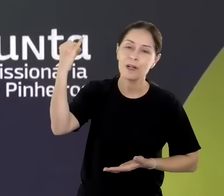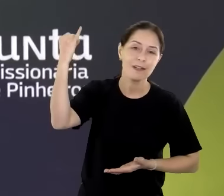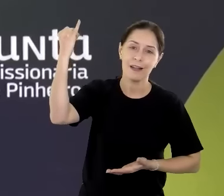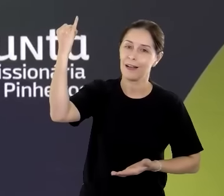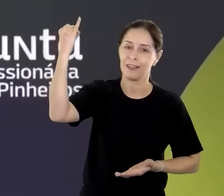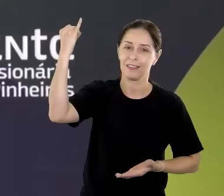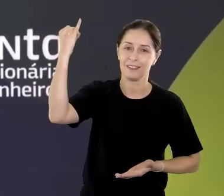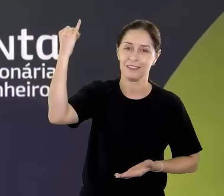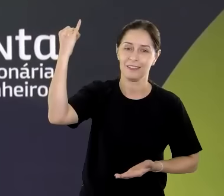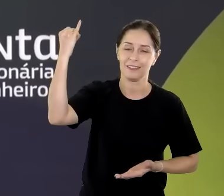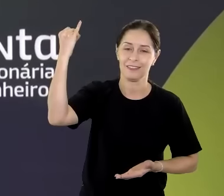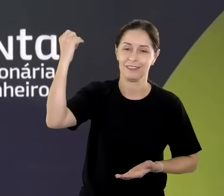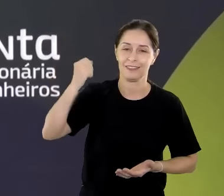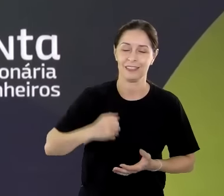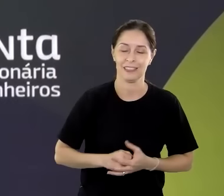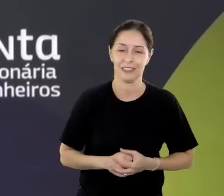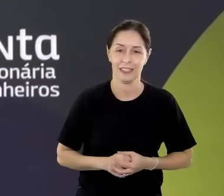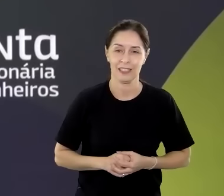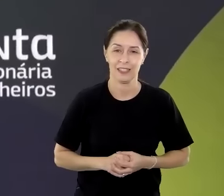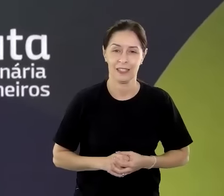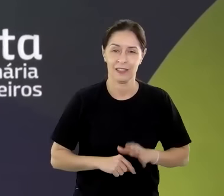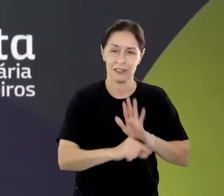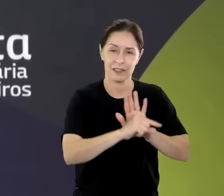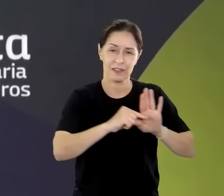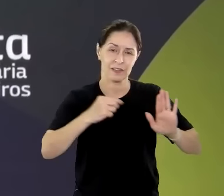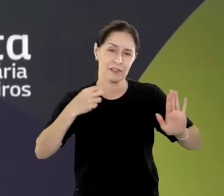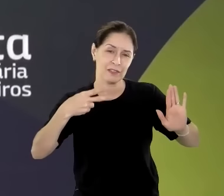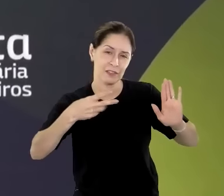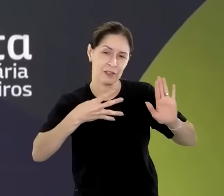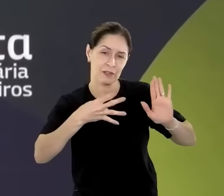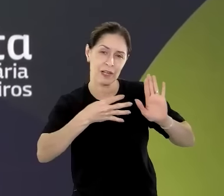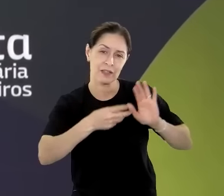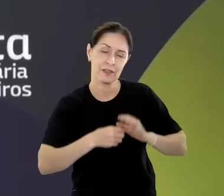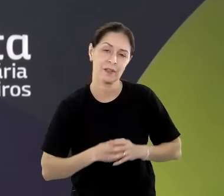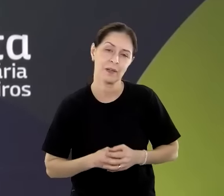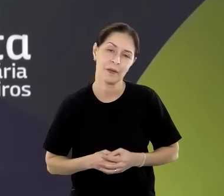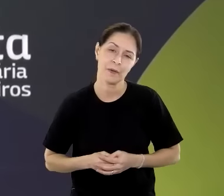Aí lá no verso 24, notem comigo,